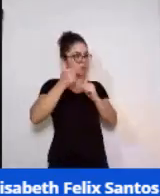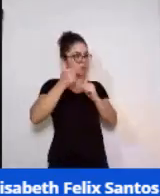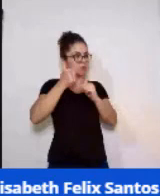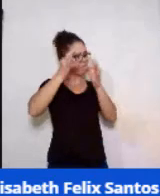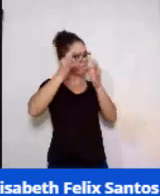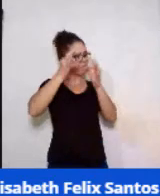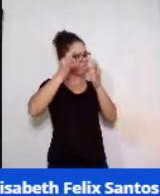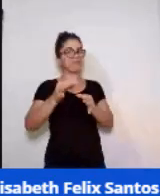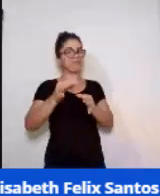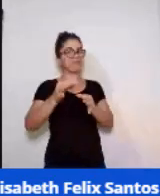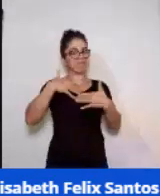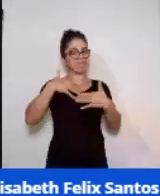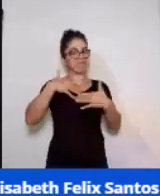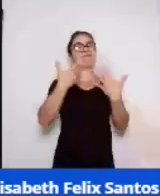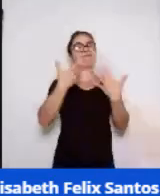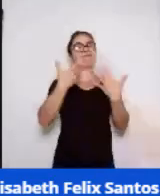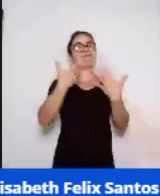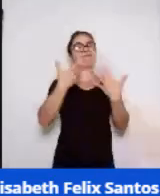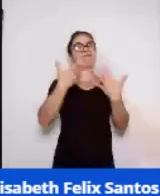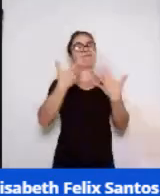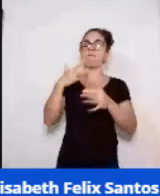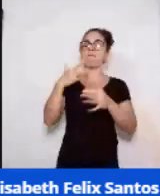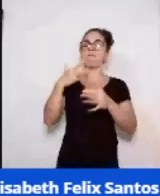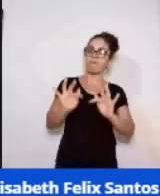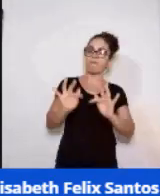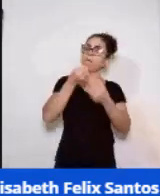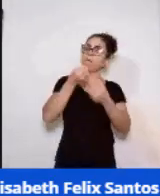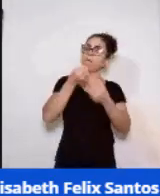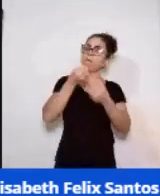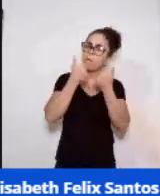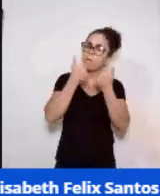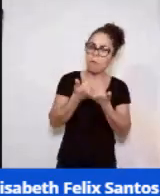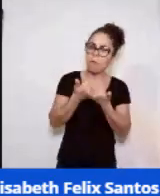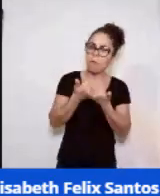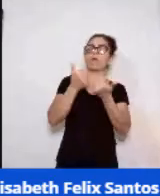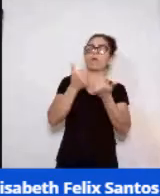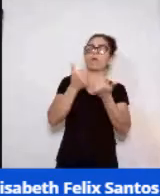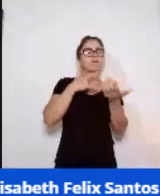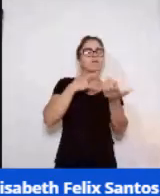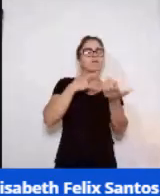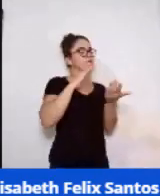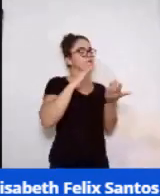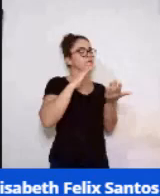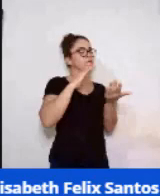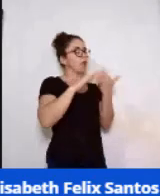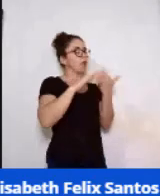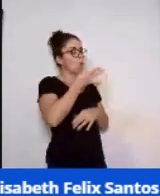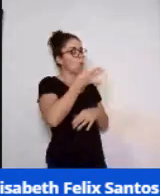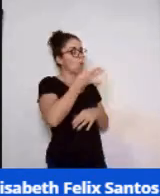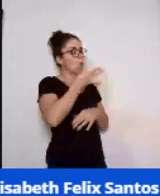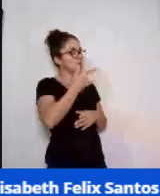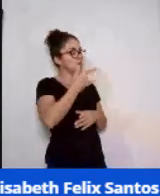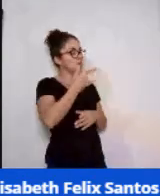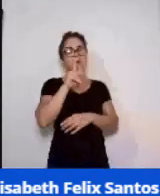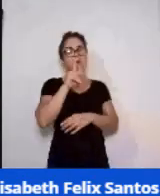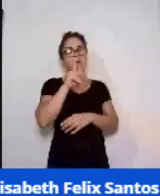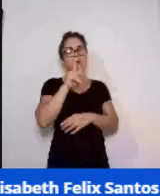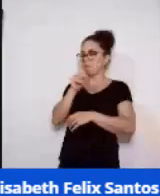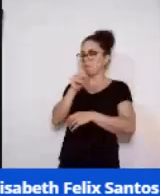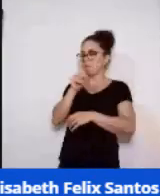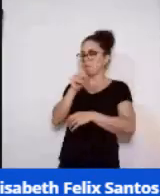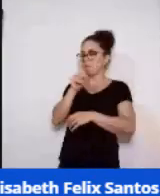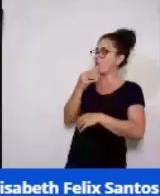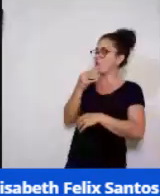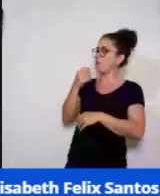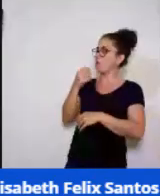bom para mim, que eu tive retorno do meu trabalho através de uma professora. mas fui obrigada a deixar e virar,